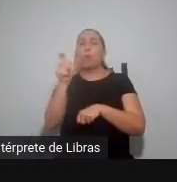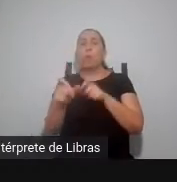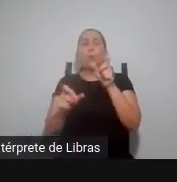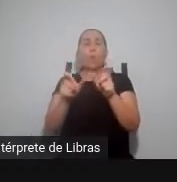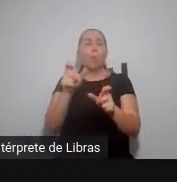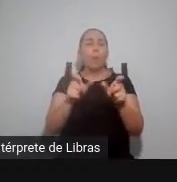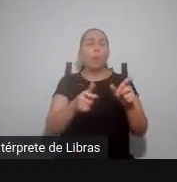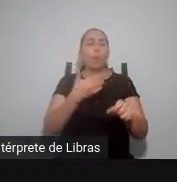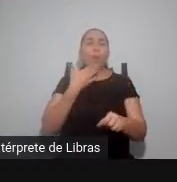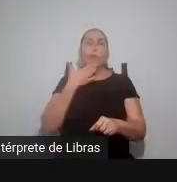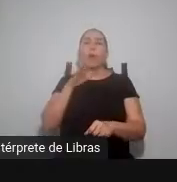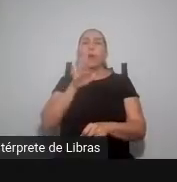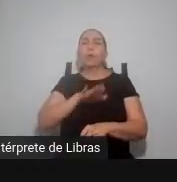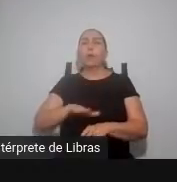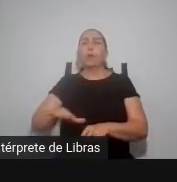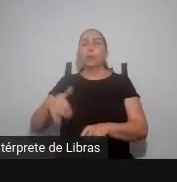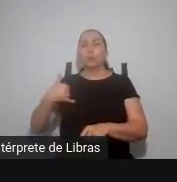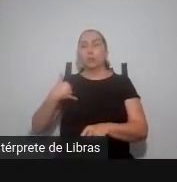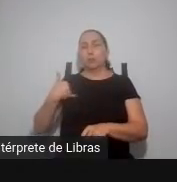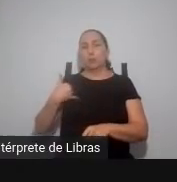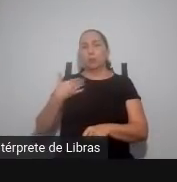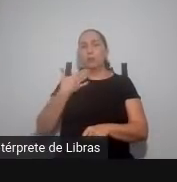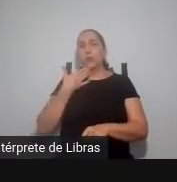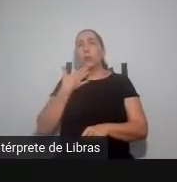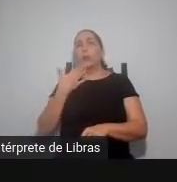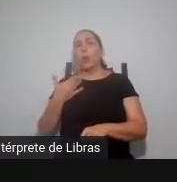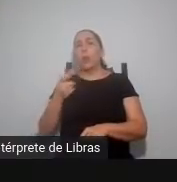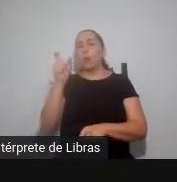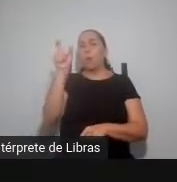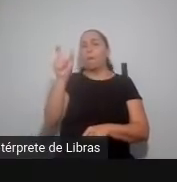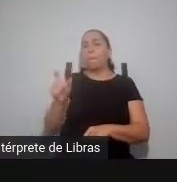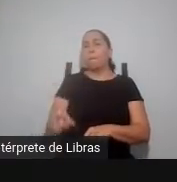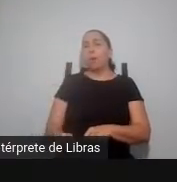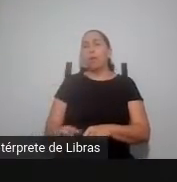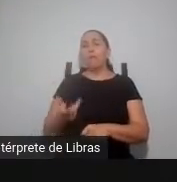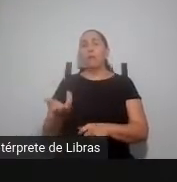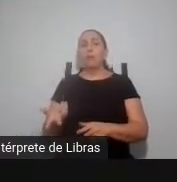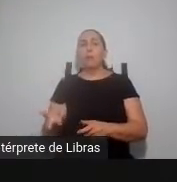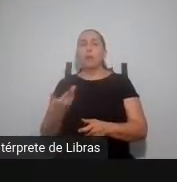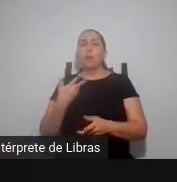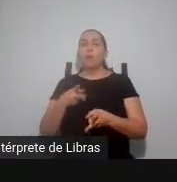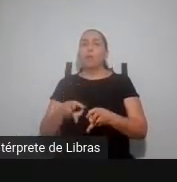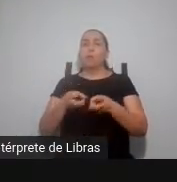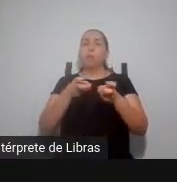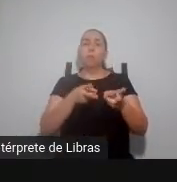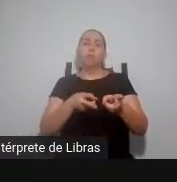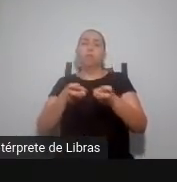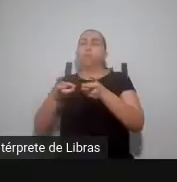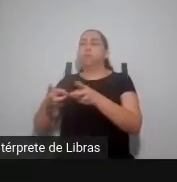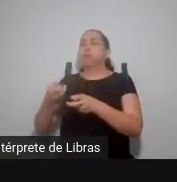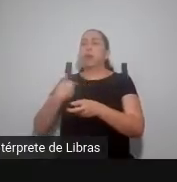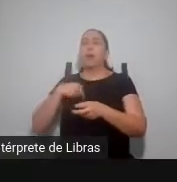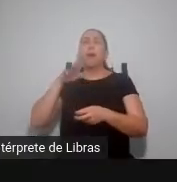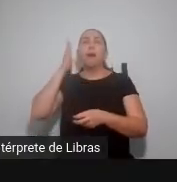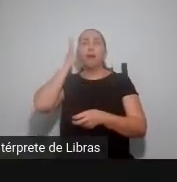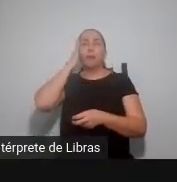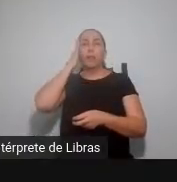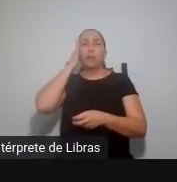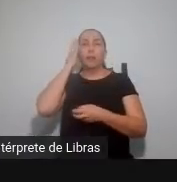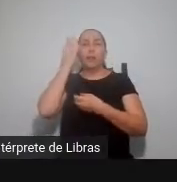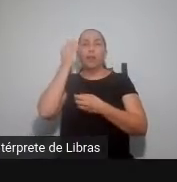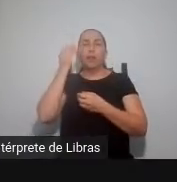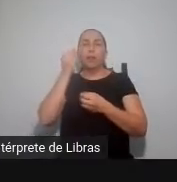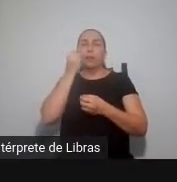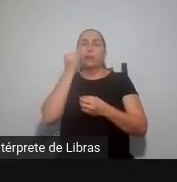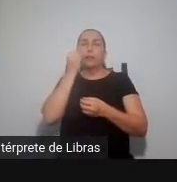aluno, mas pela idade, né, pelo perfil que a gente viu inicial das crianças, a gente consegue pensar quais são as estratégias.